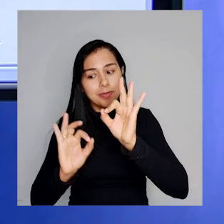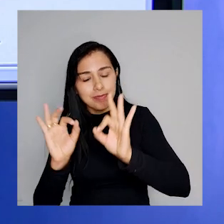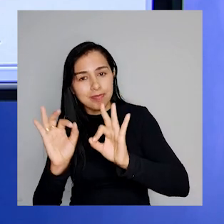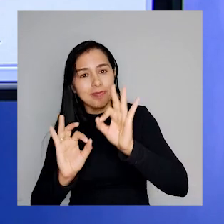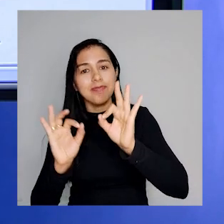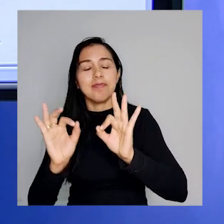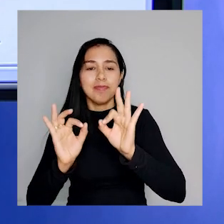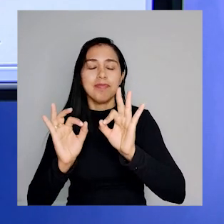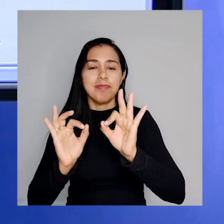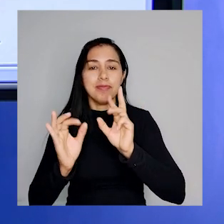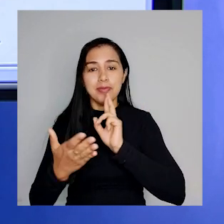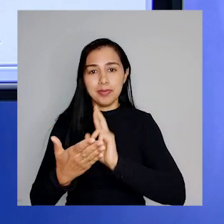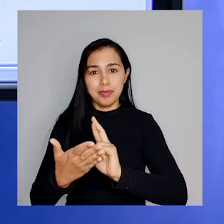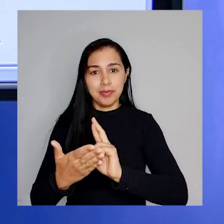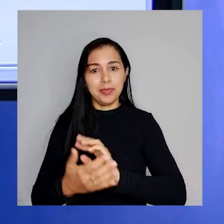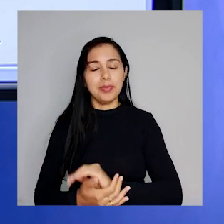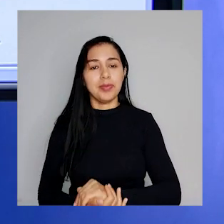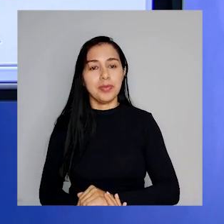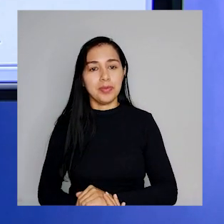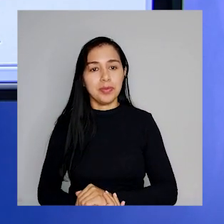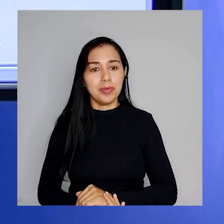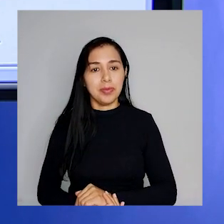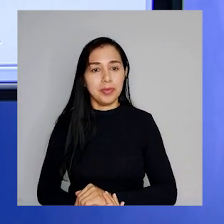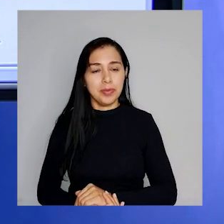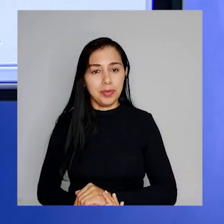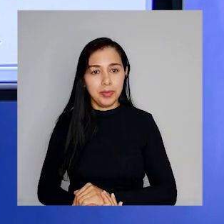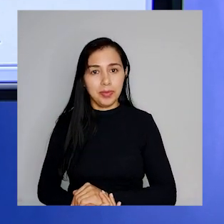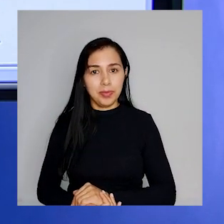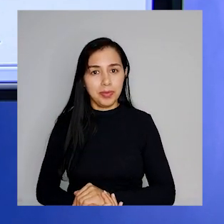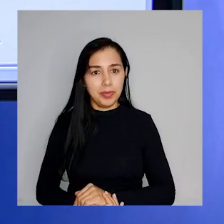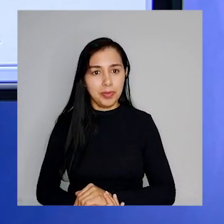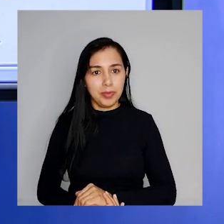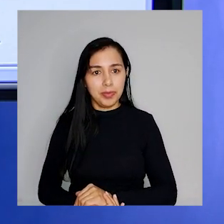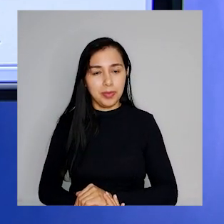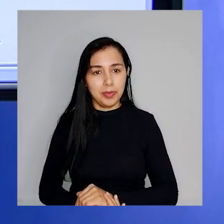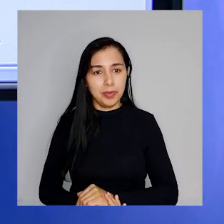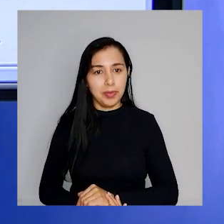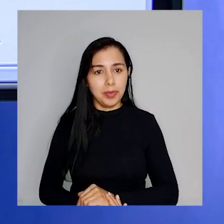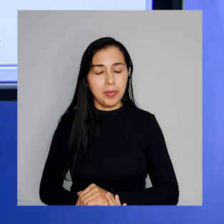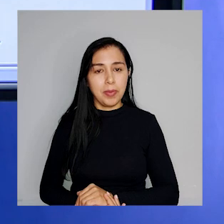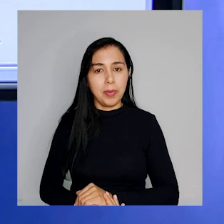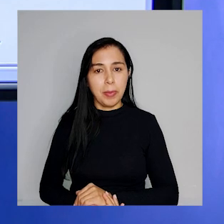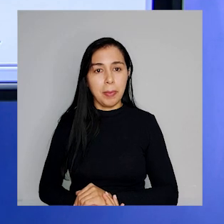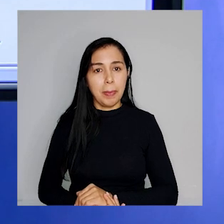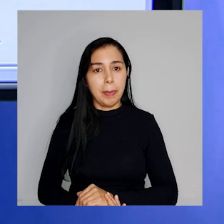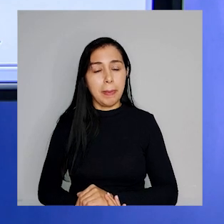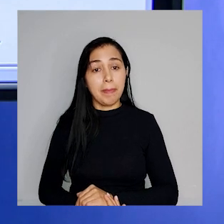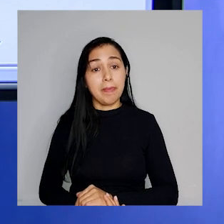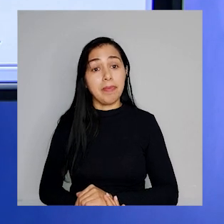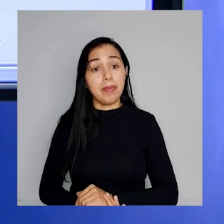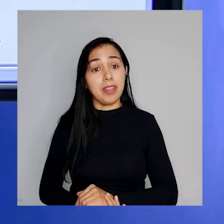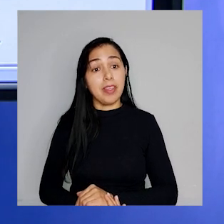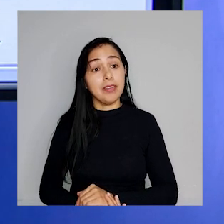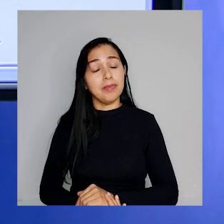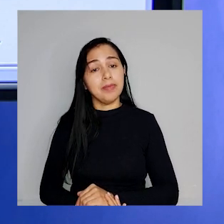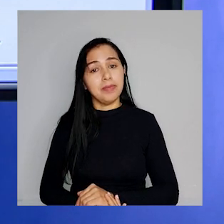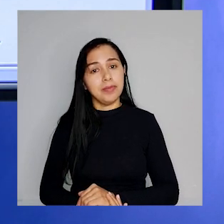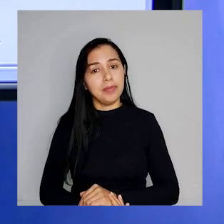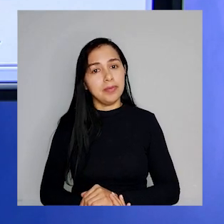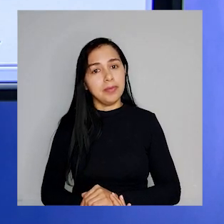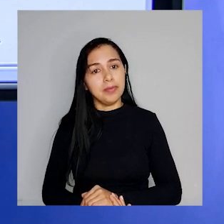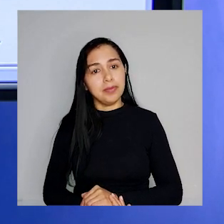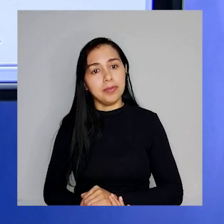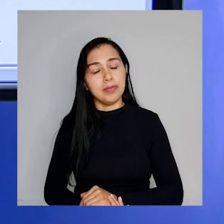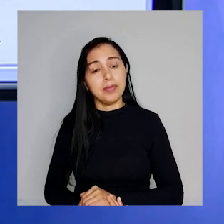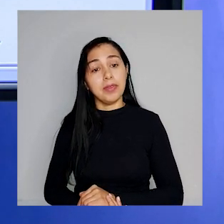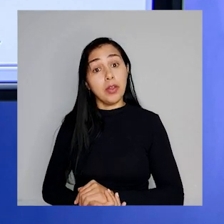seguinte: dar uma organizada aqui nessa resposta. Vamos apagar essa parte aqui, tá? E vamos deixar